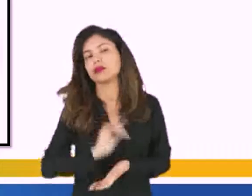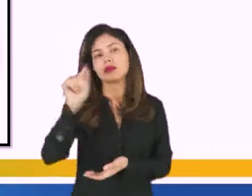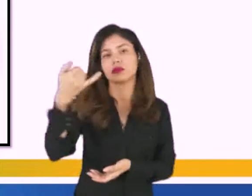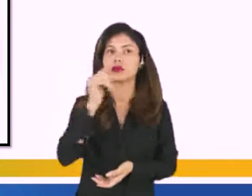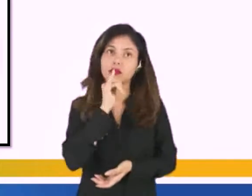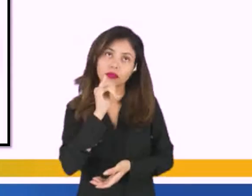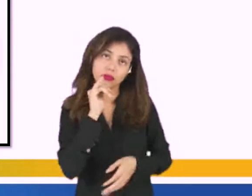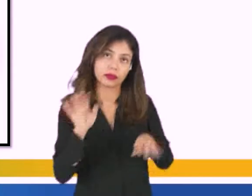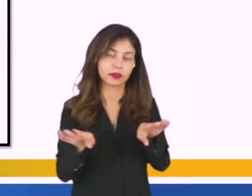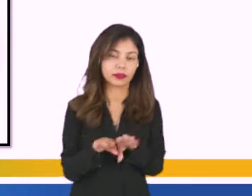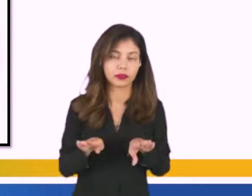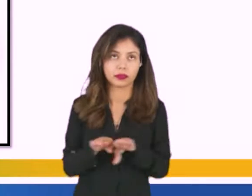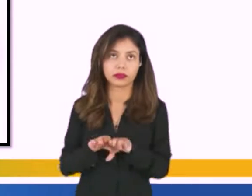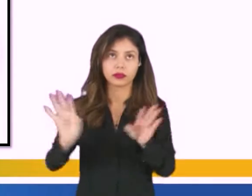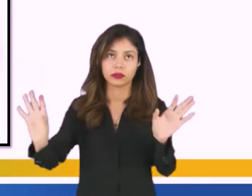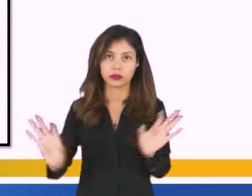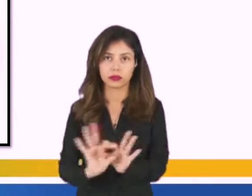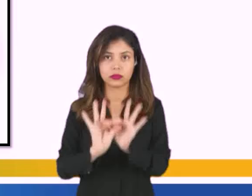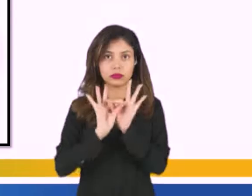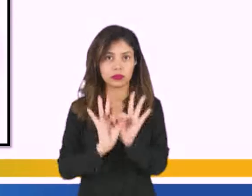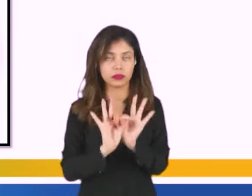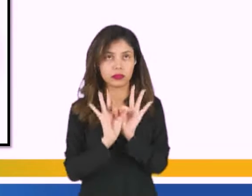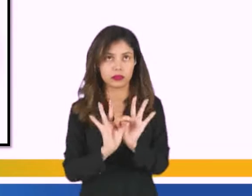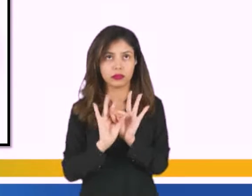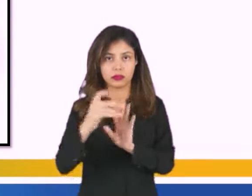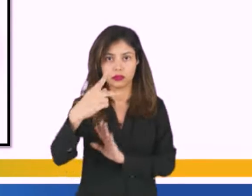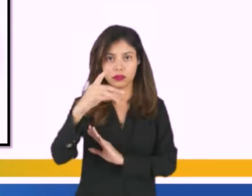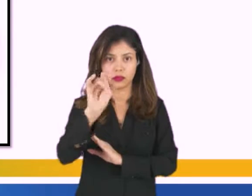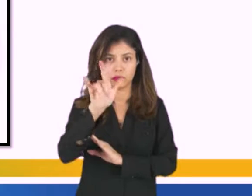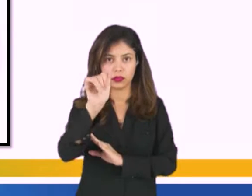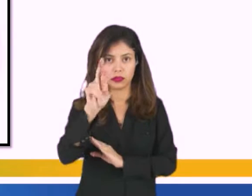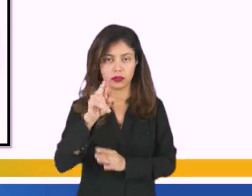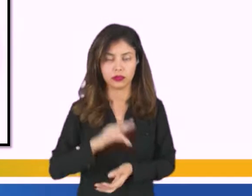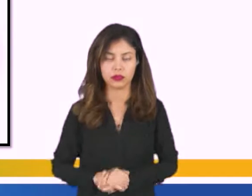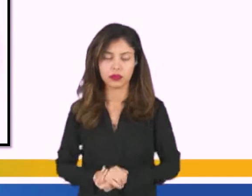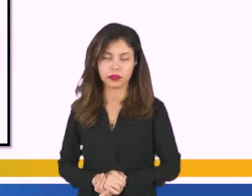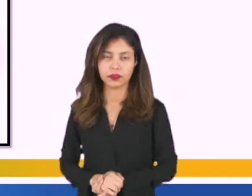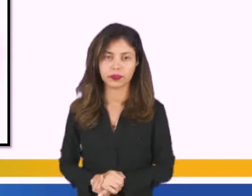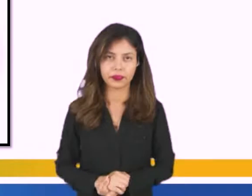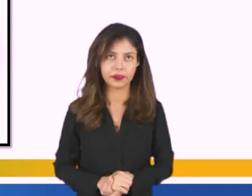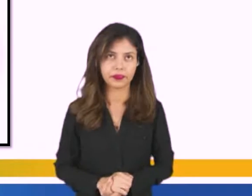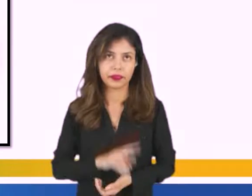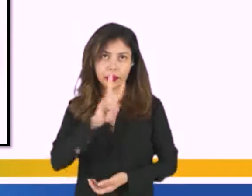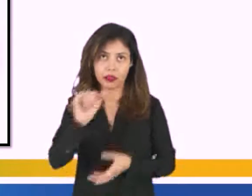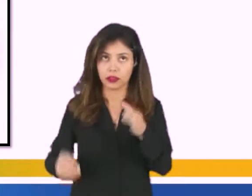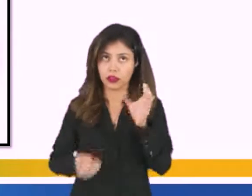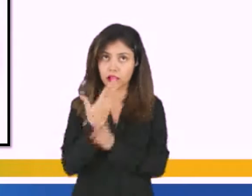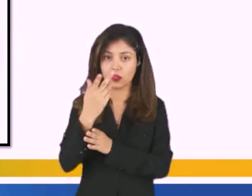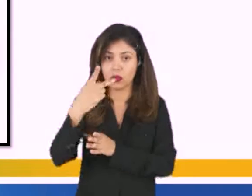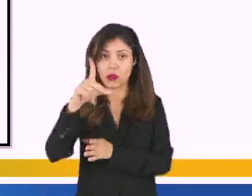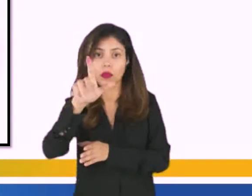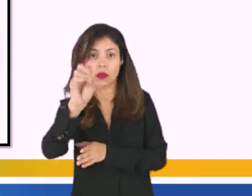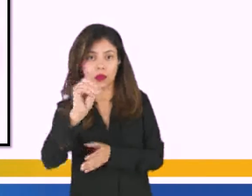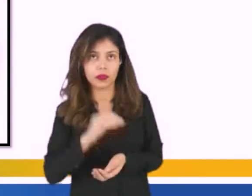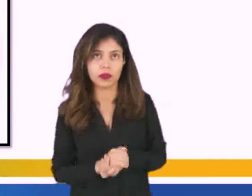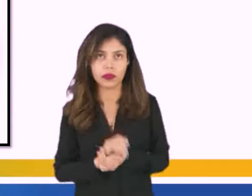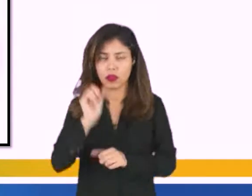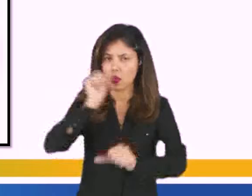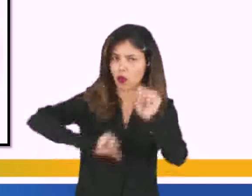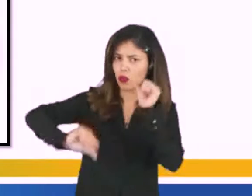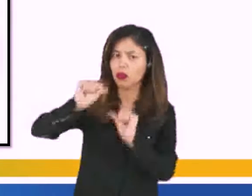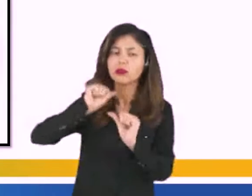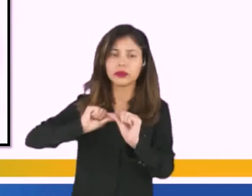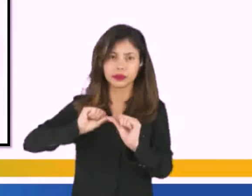exemplo também, que é a ligação polar. Então, ela vai criar um polo. Ao